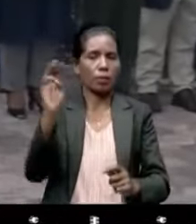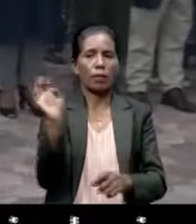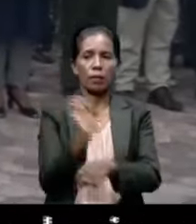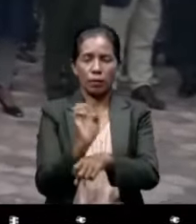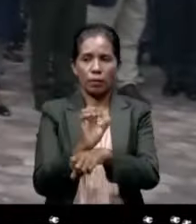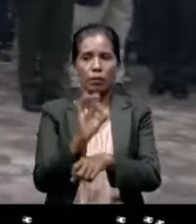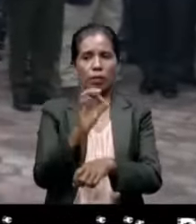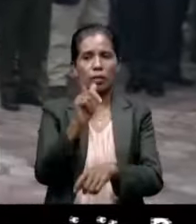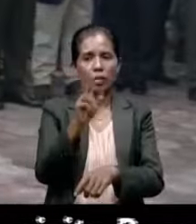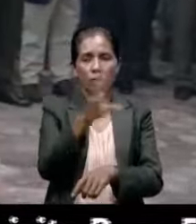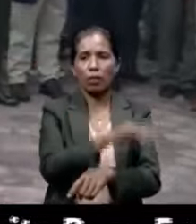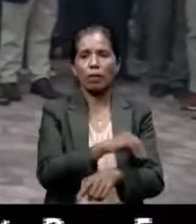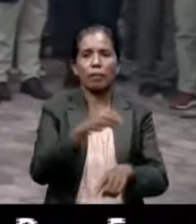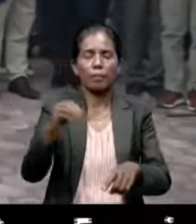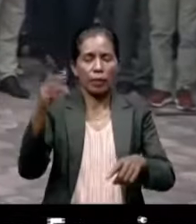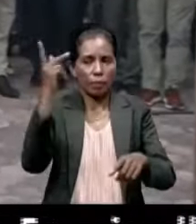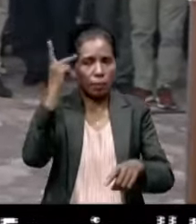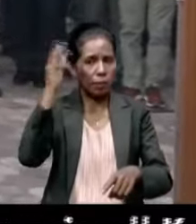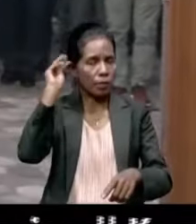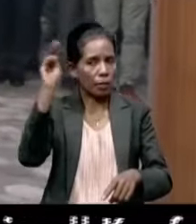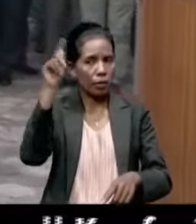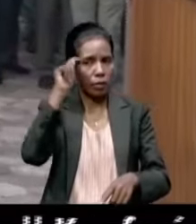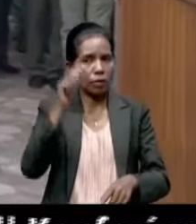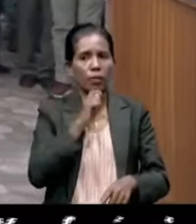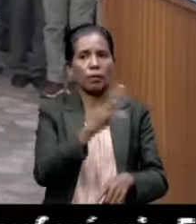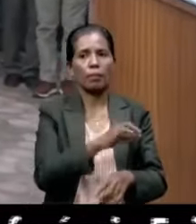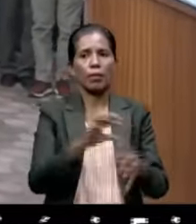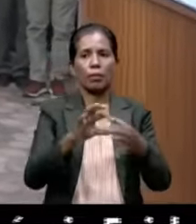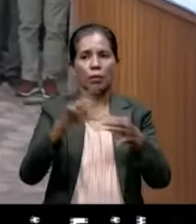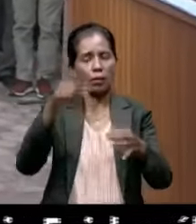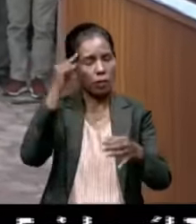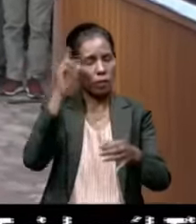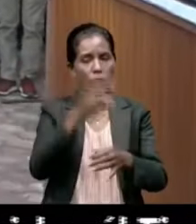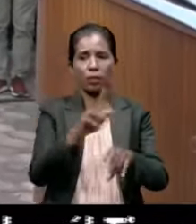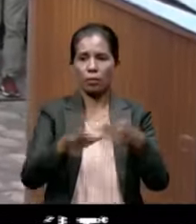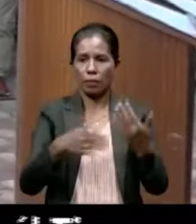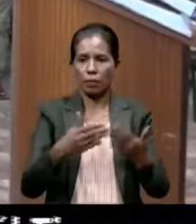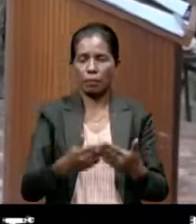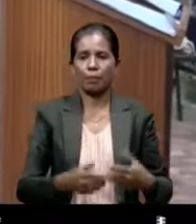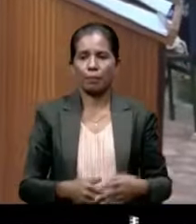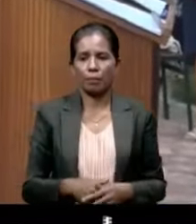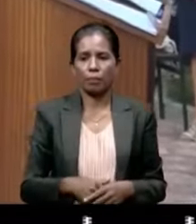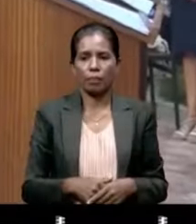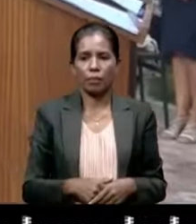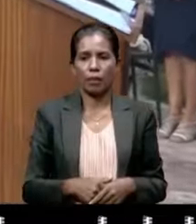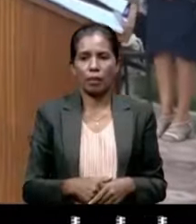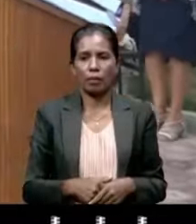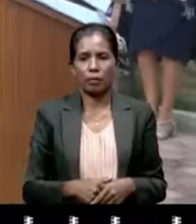Economia Francisco Calvário Lai, Ex-Primeiro-Ministro Taur Matan Rua, membro do Governo Diplomata Sira. Abraão Amaral, GMN.